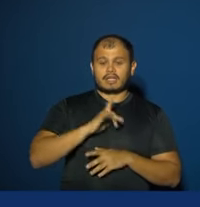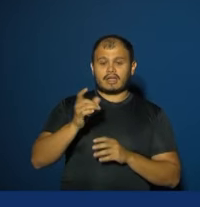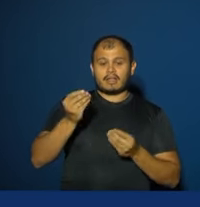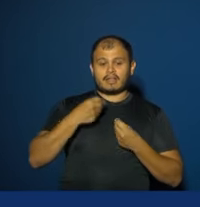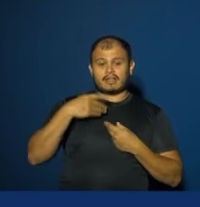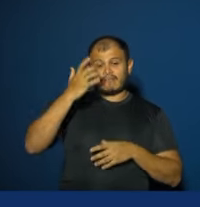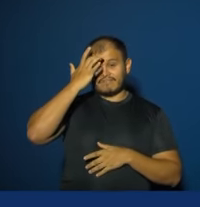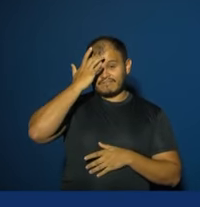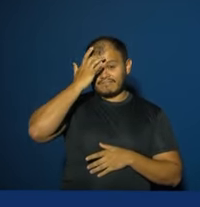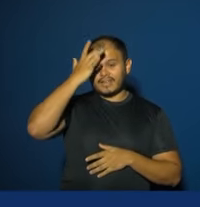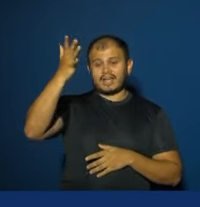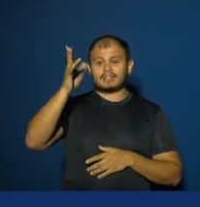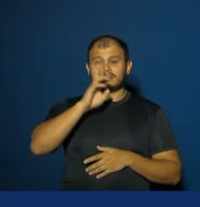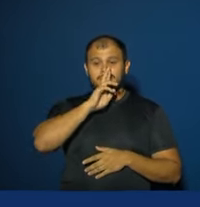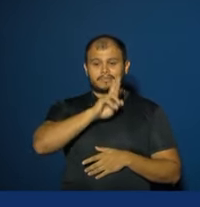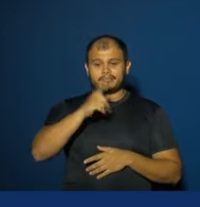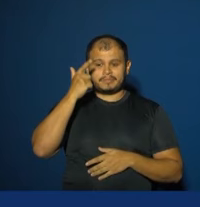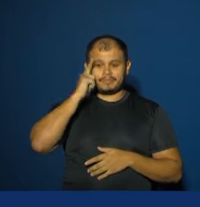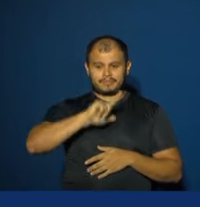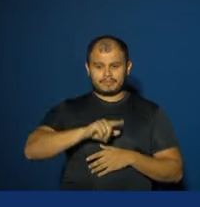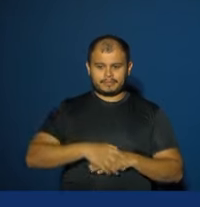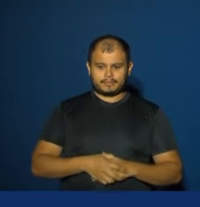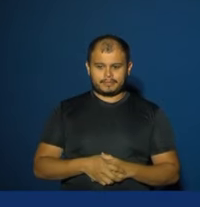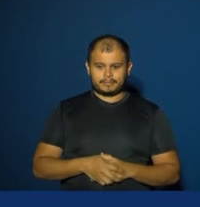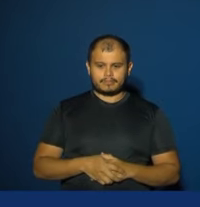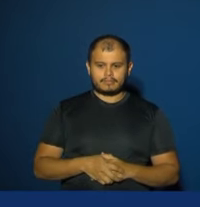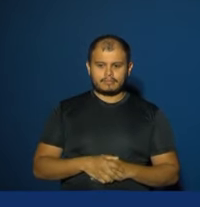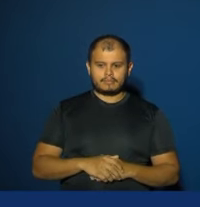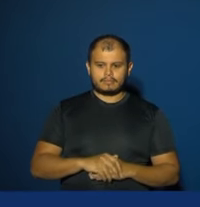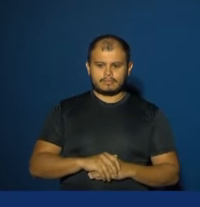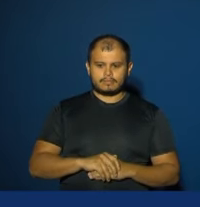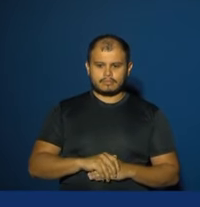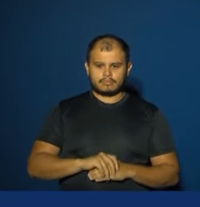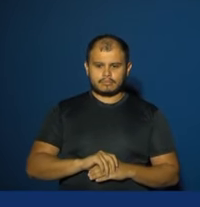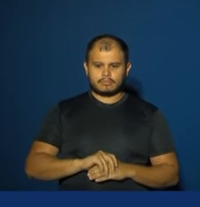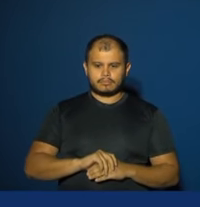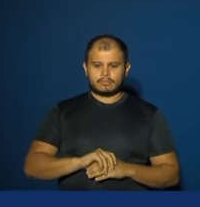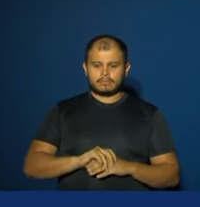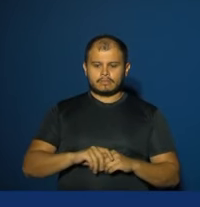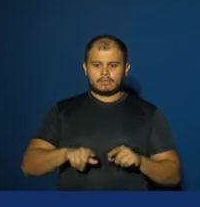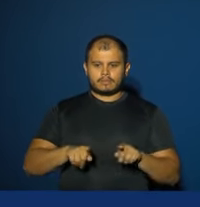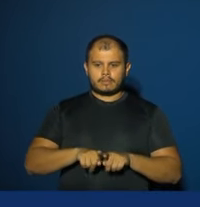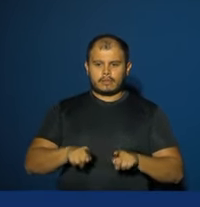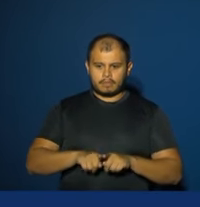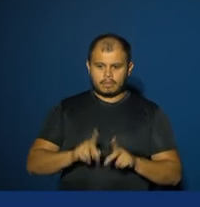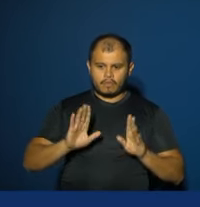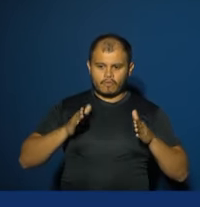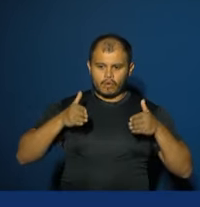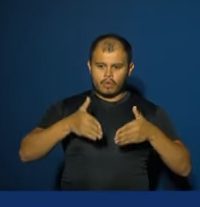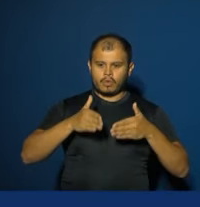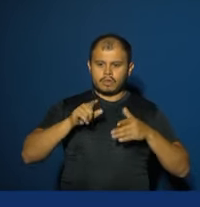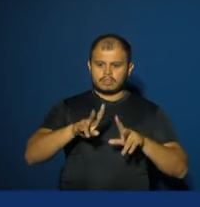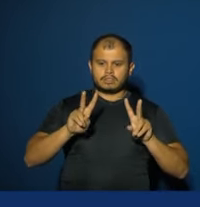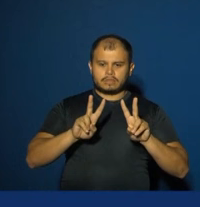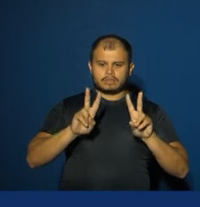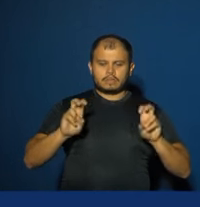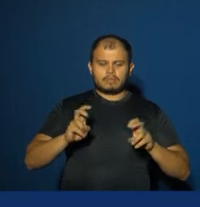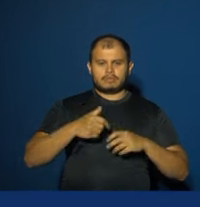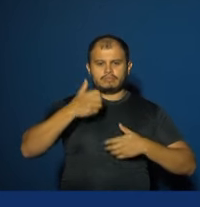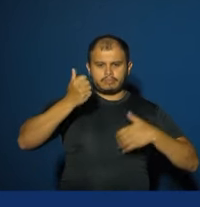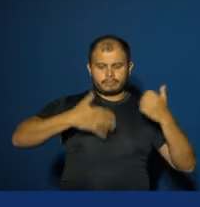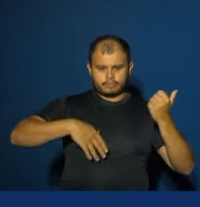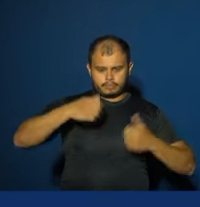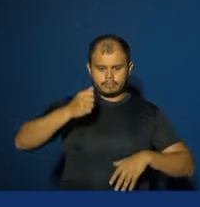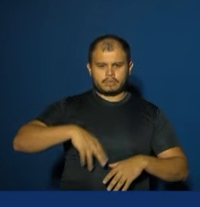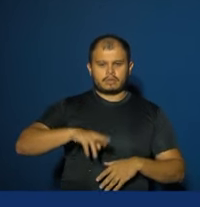fácil gancho aqui pr pra resposta né E até eh pegando essa questão aí né que a Carla e o